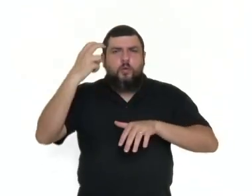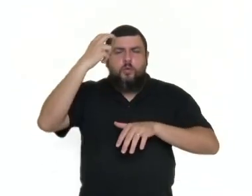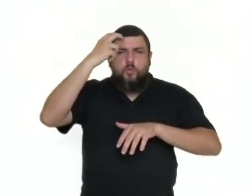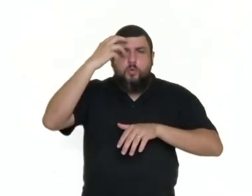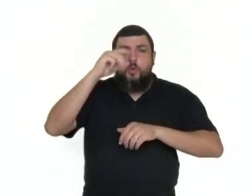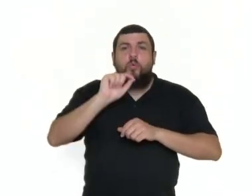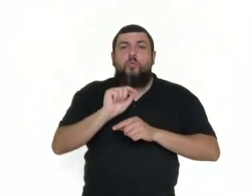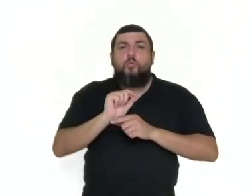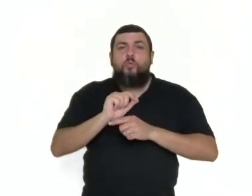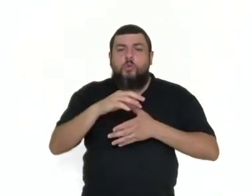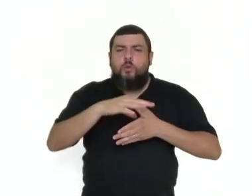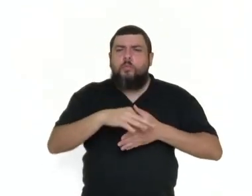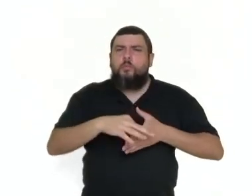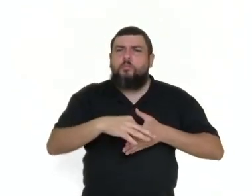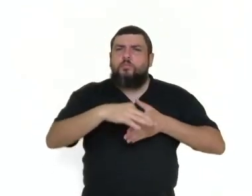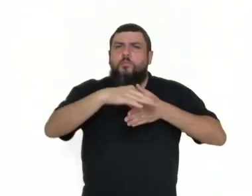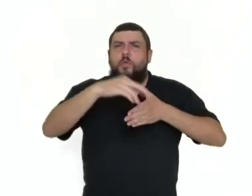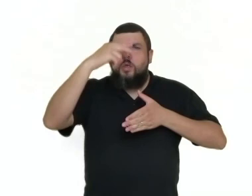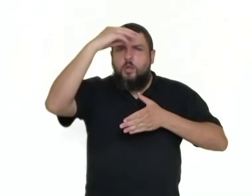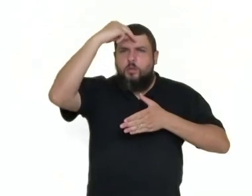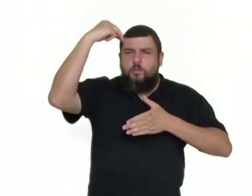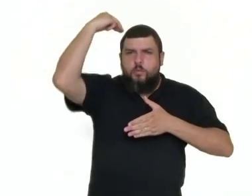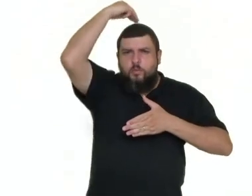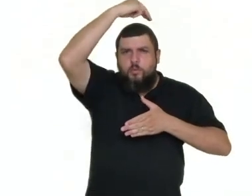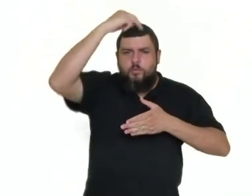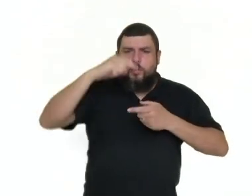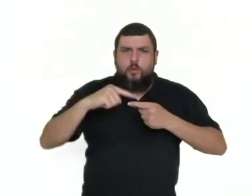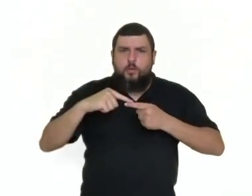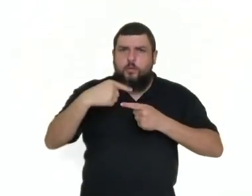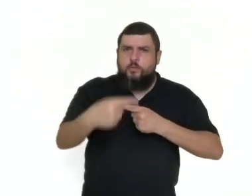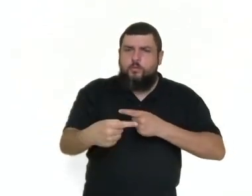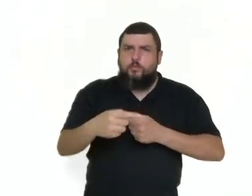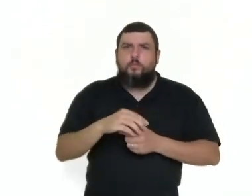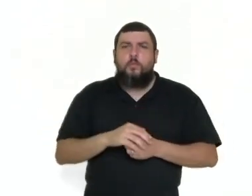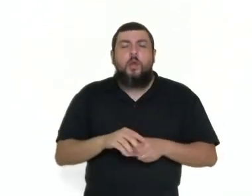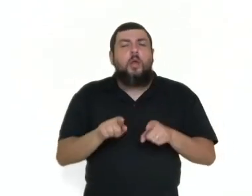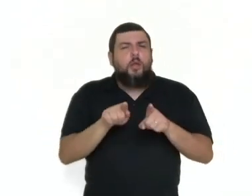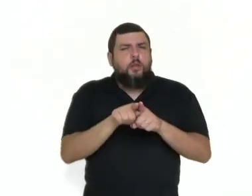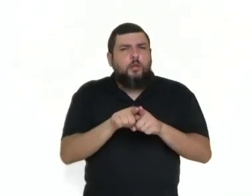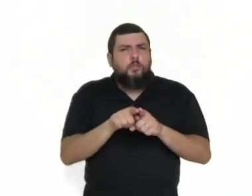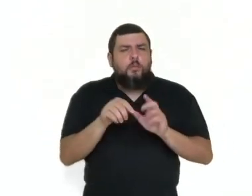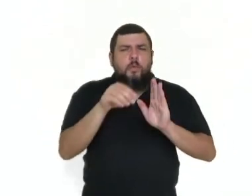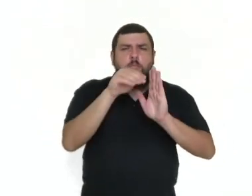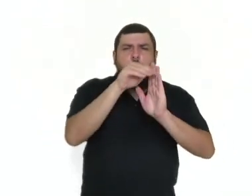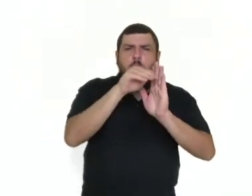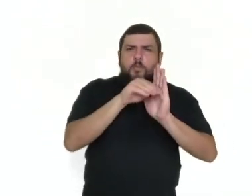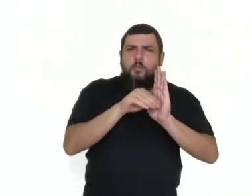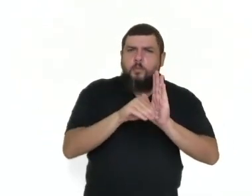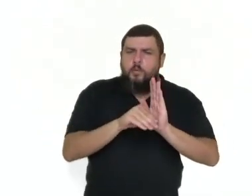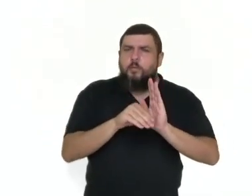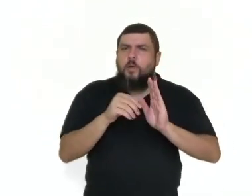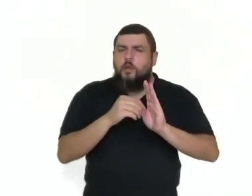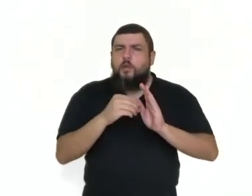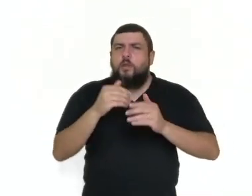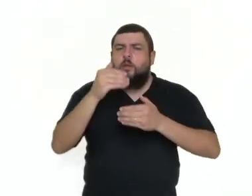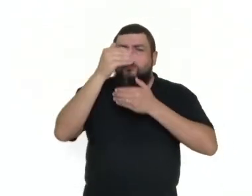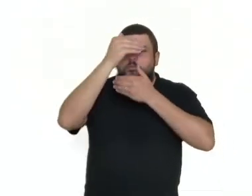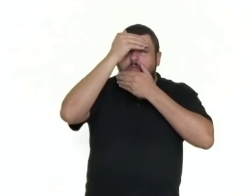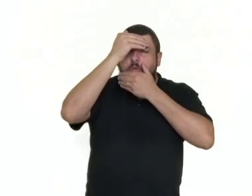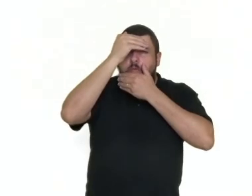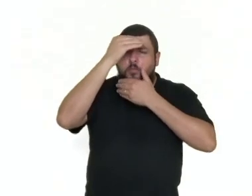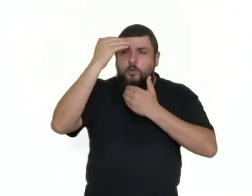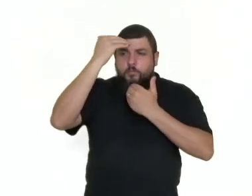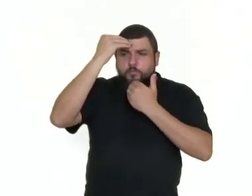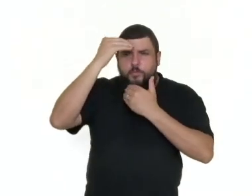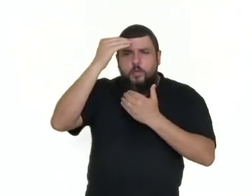liderança de Maomé. E observamos os princípios que todo muçulmano deve seguir. E compreender como os